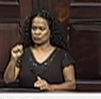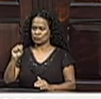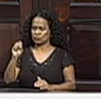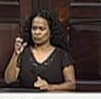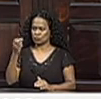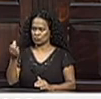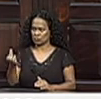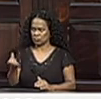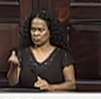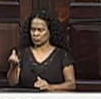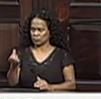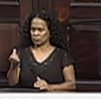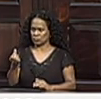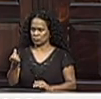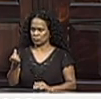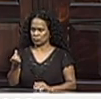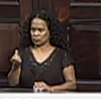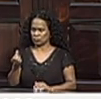86,